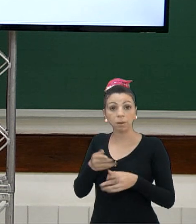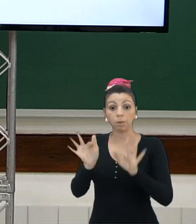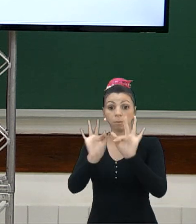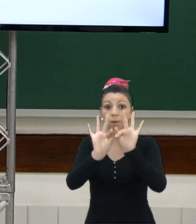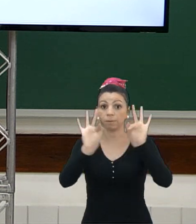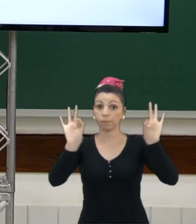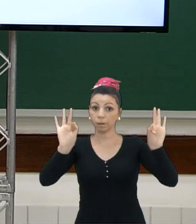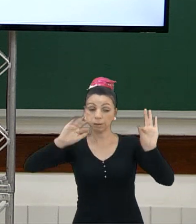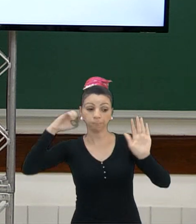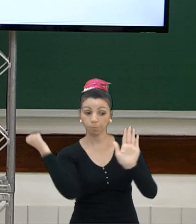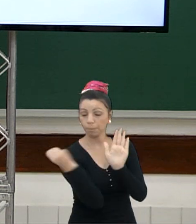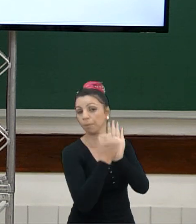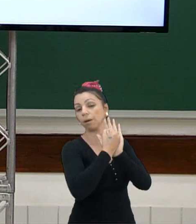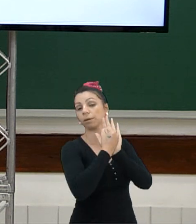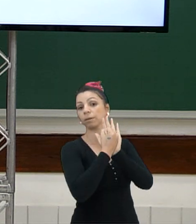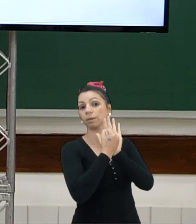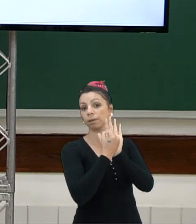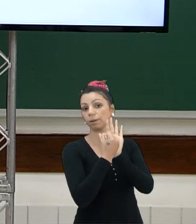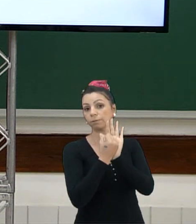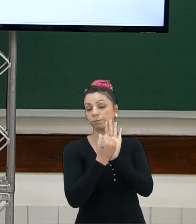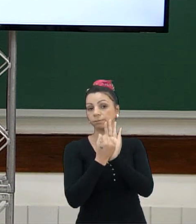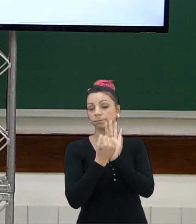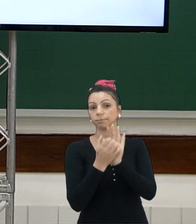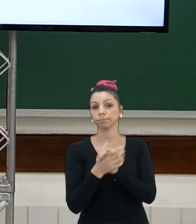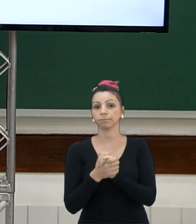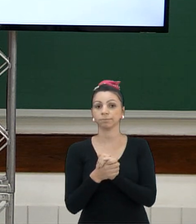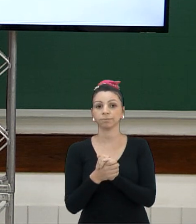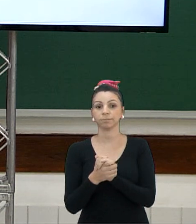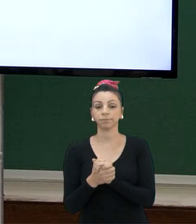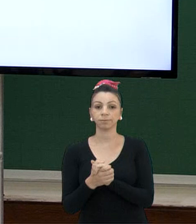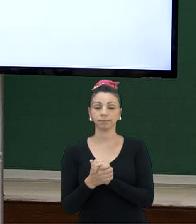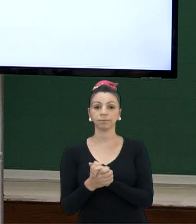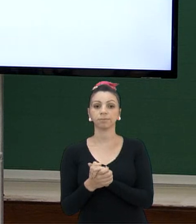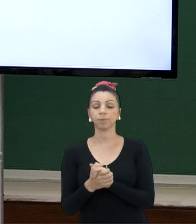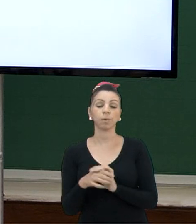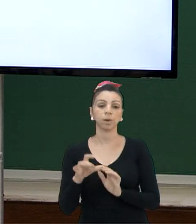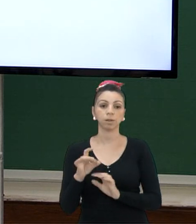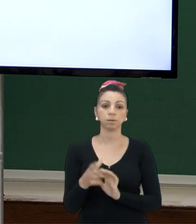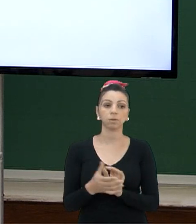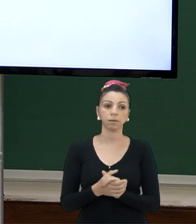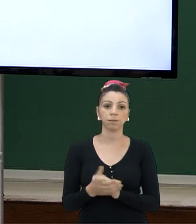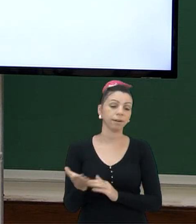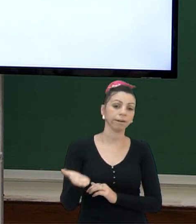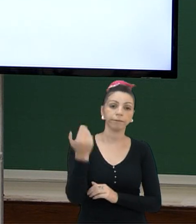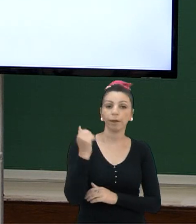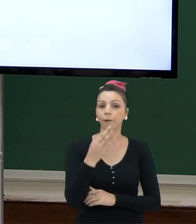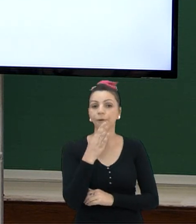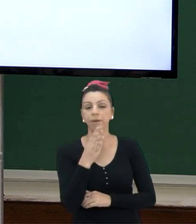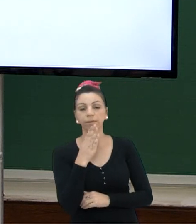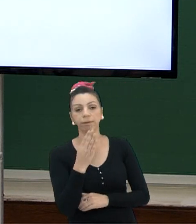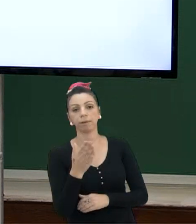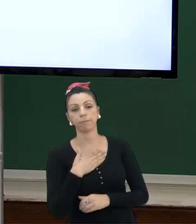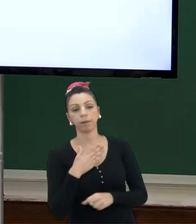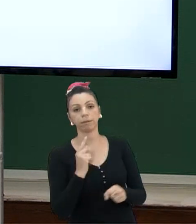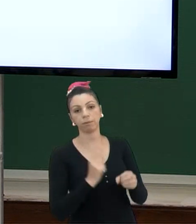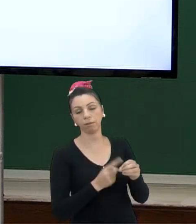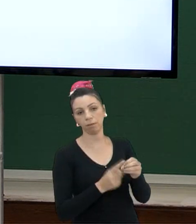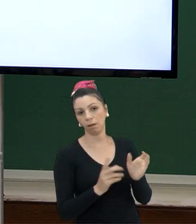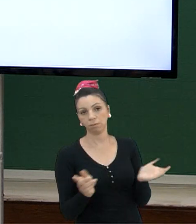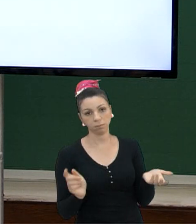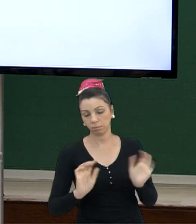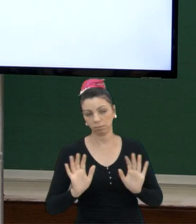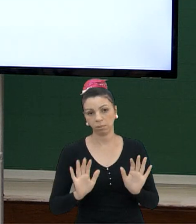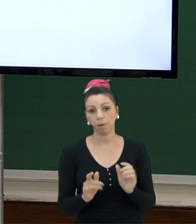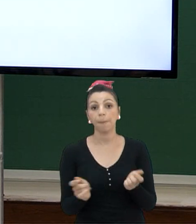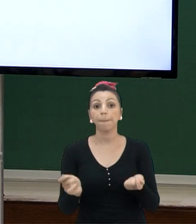frase que seja criativa, certo? Não basta você colocar assim, venha conhecer minha cidade. Não é o